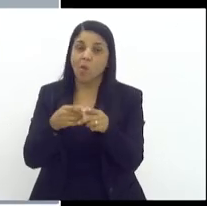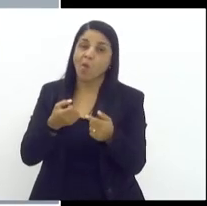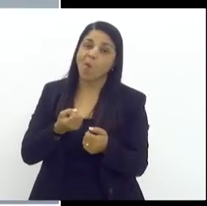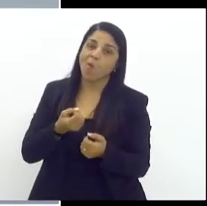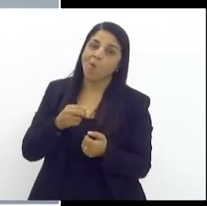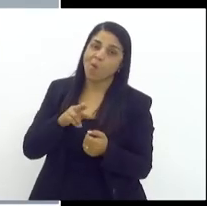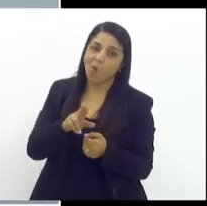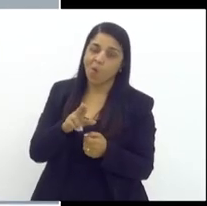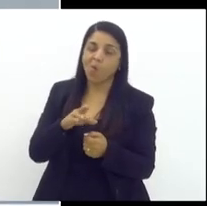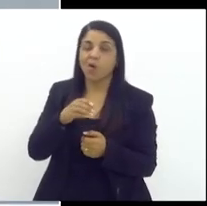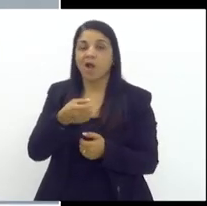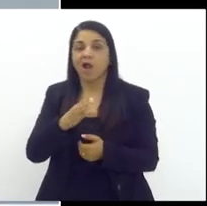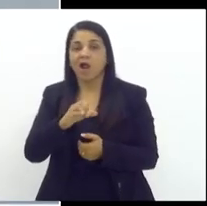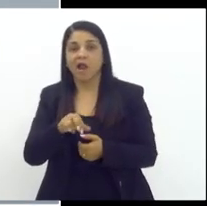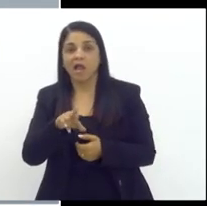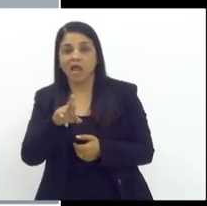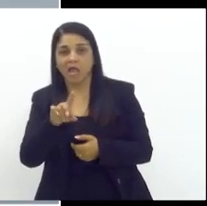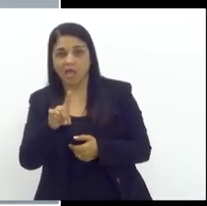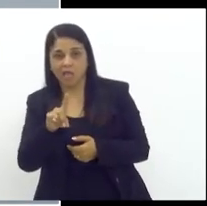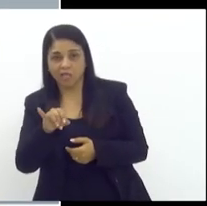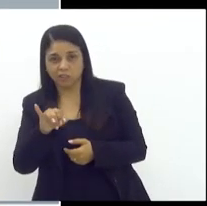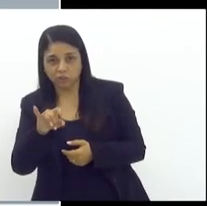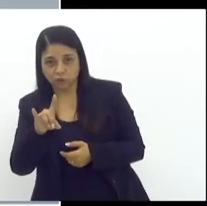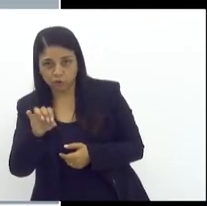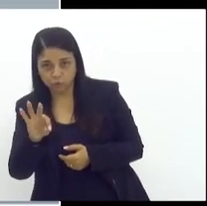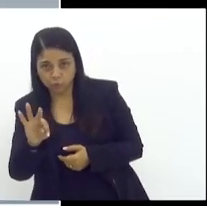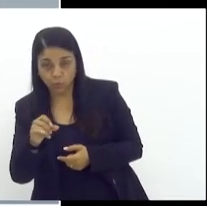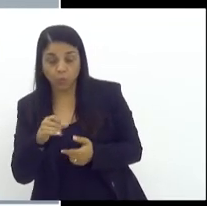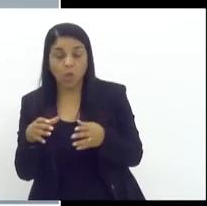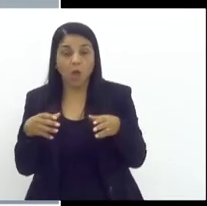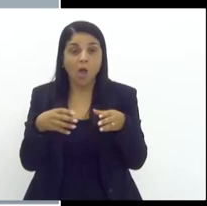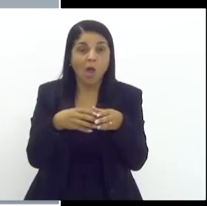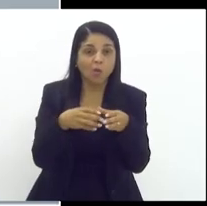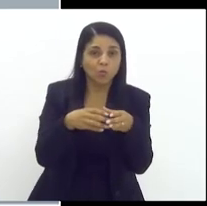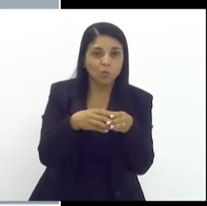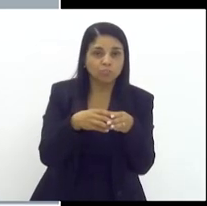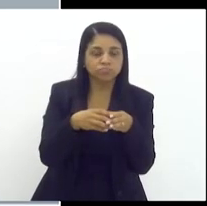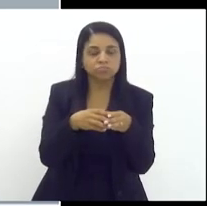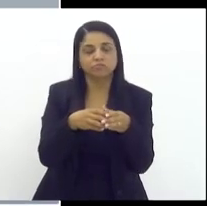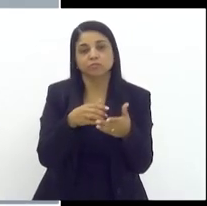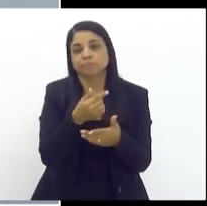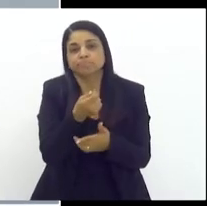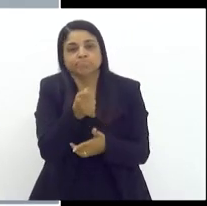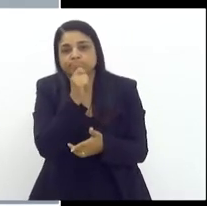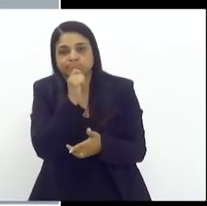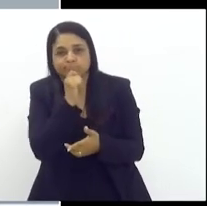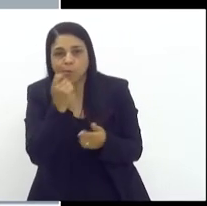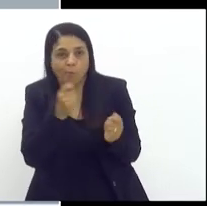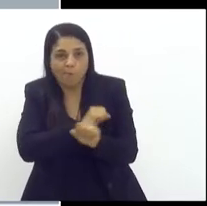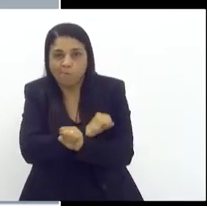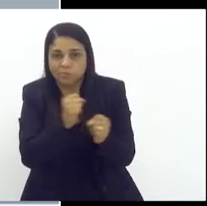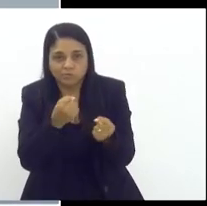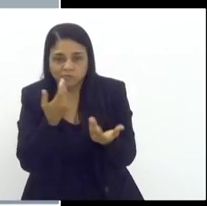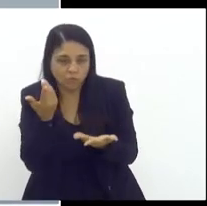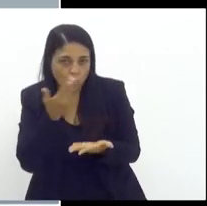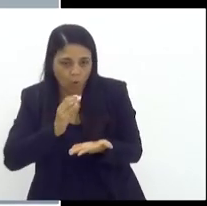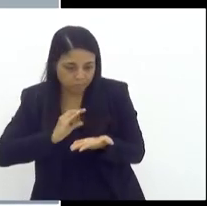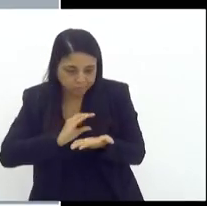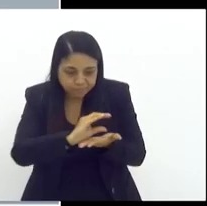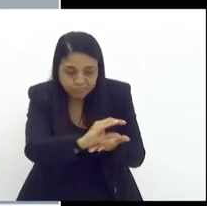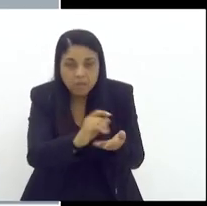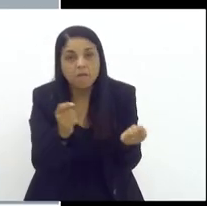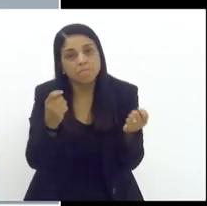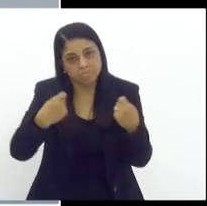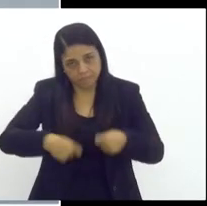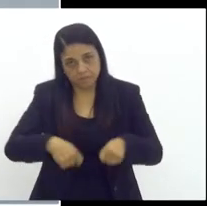e créditos para grupos vulneráveis ou desfavorecidos será que nós